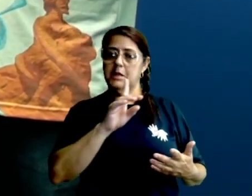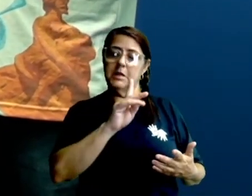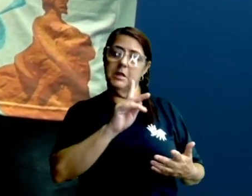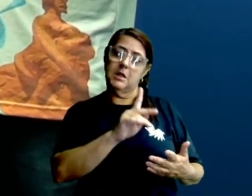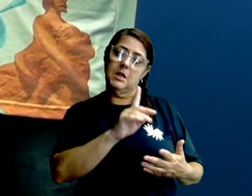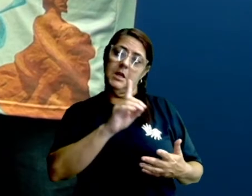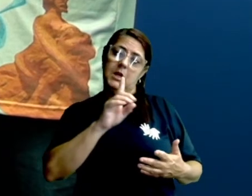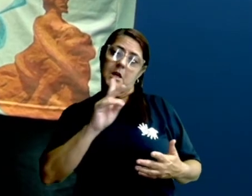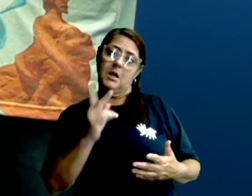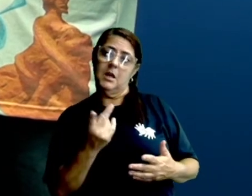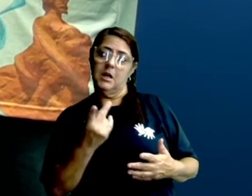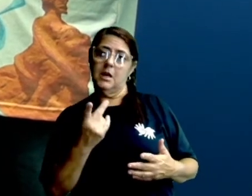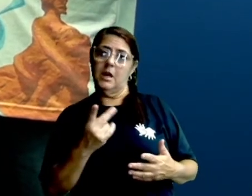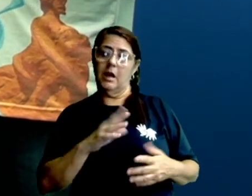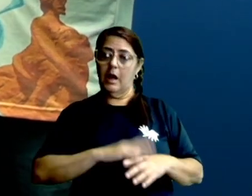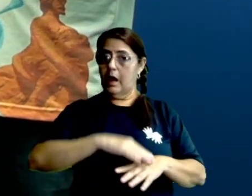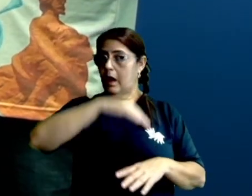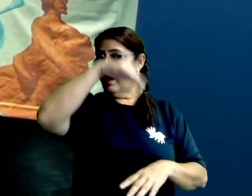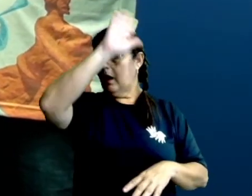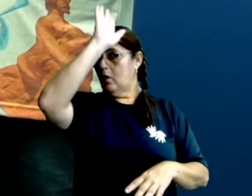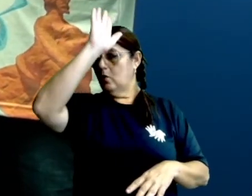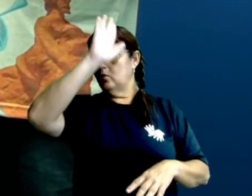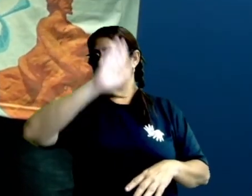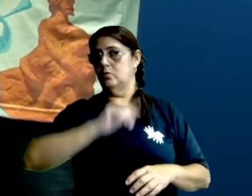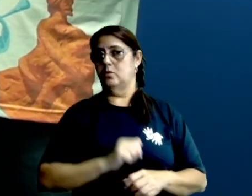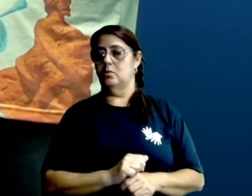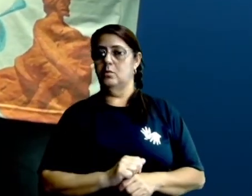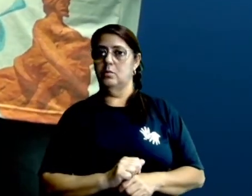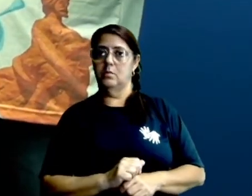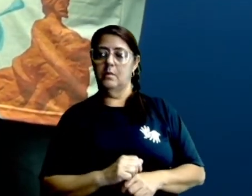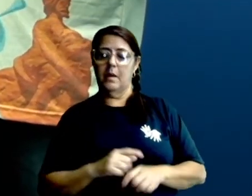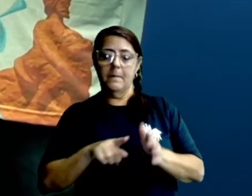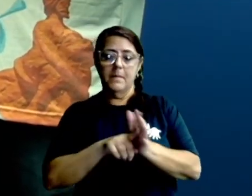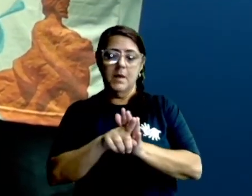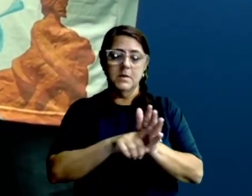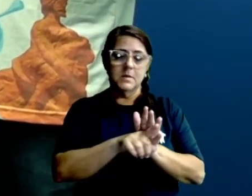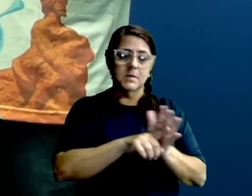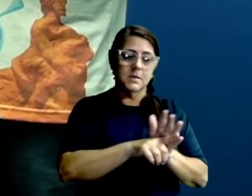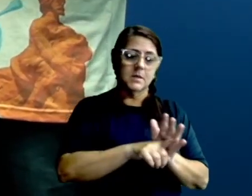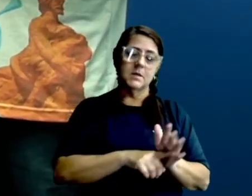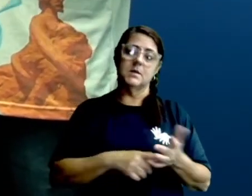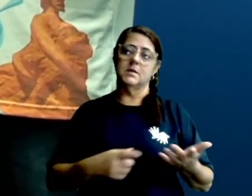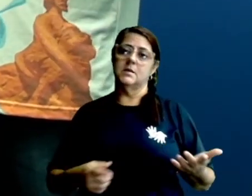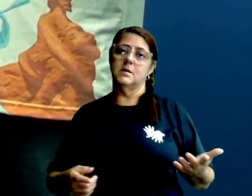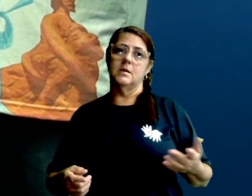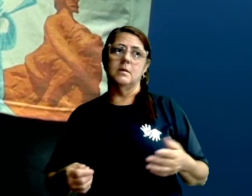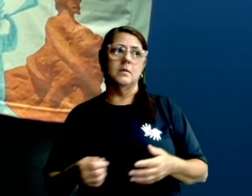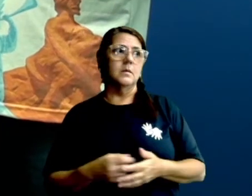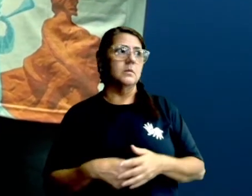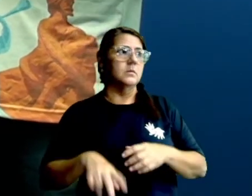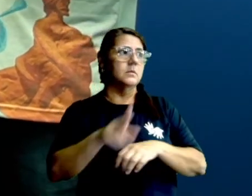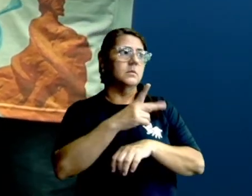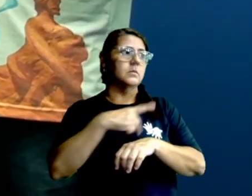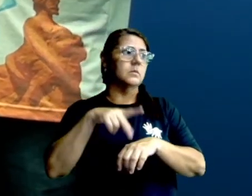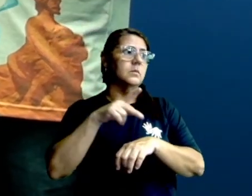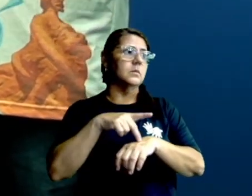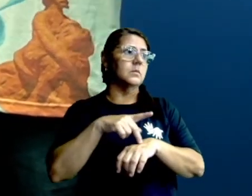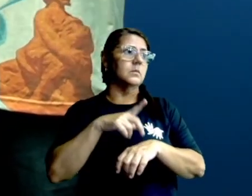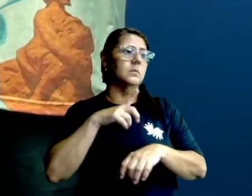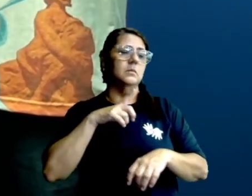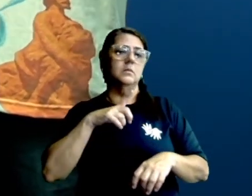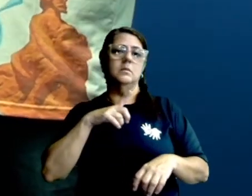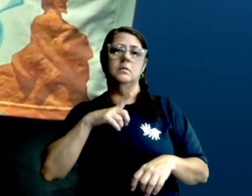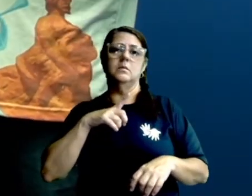muito alto e tem sido, né, apontado em várias pesquisas, um dos países mais felizes para se ver, um país que tem um